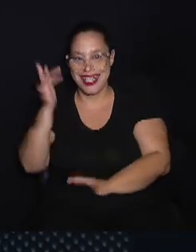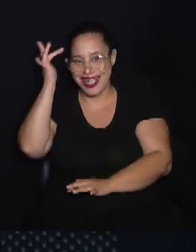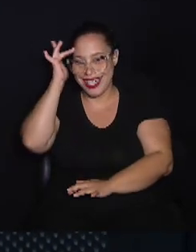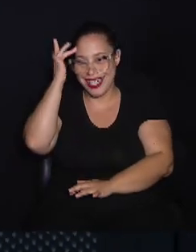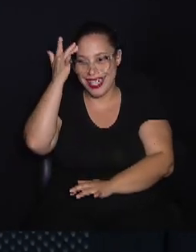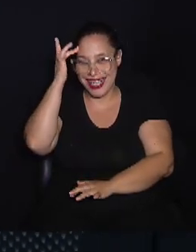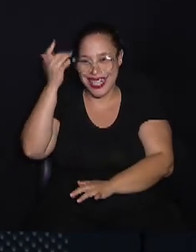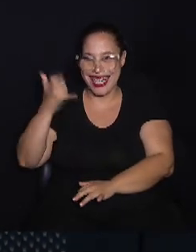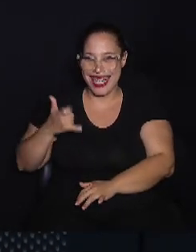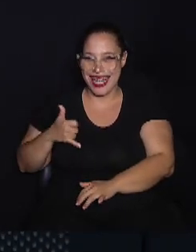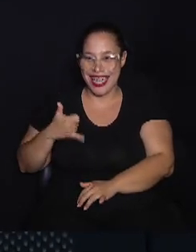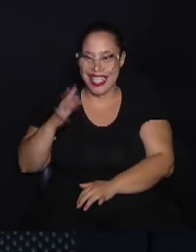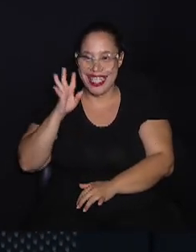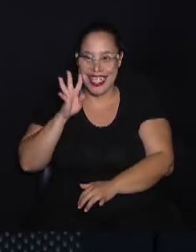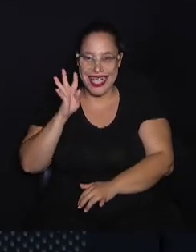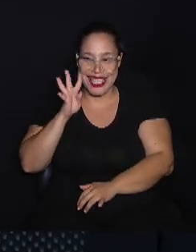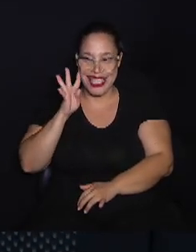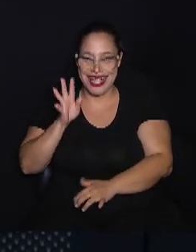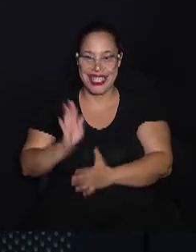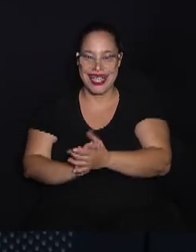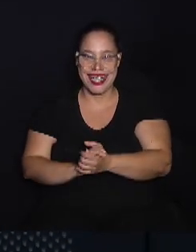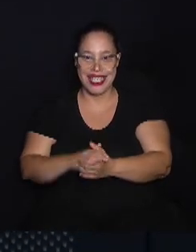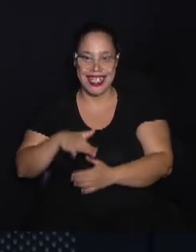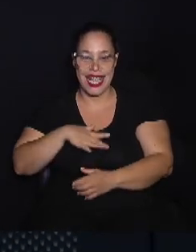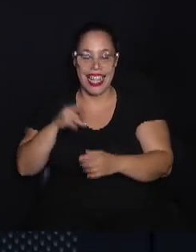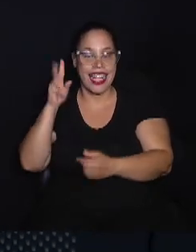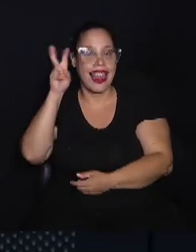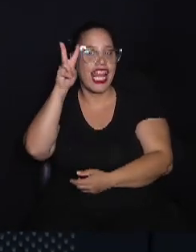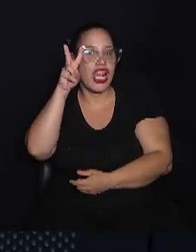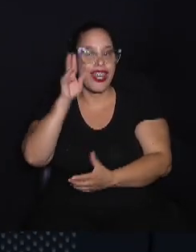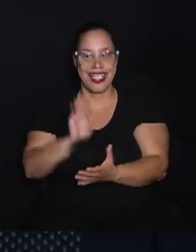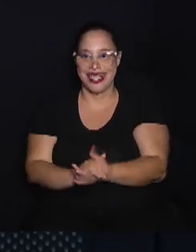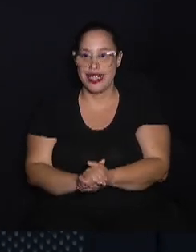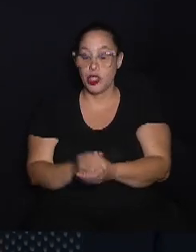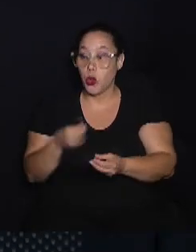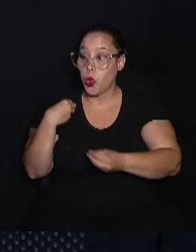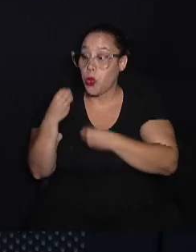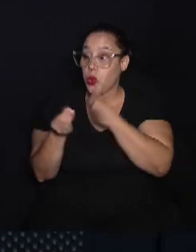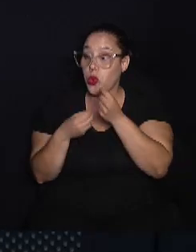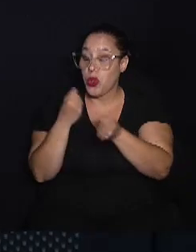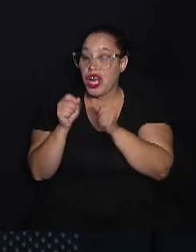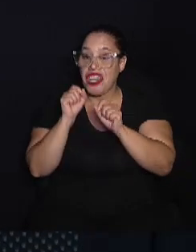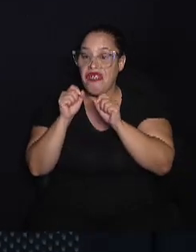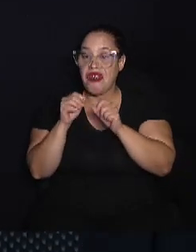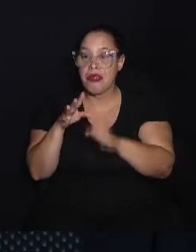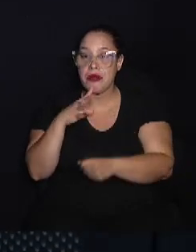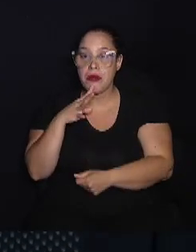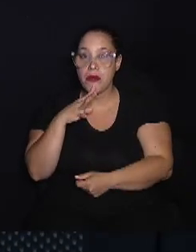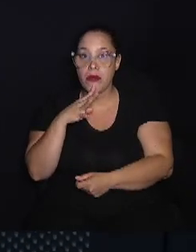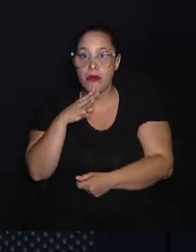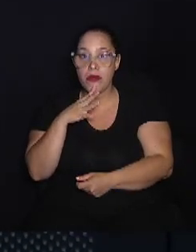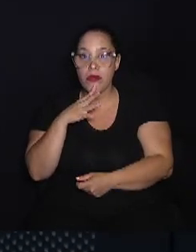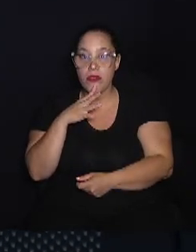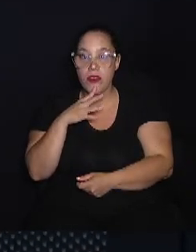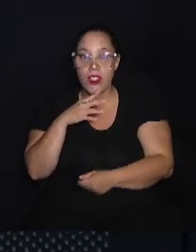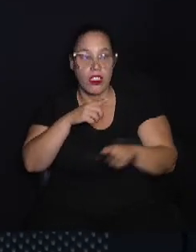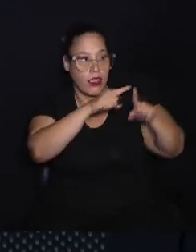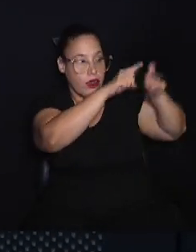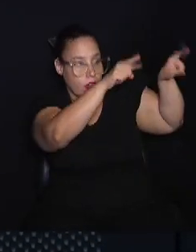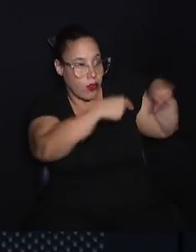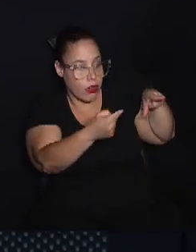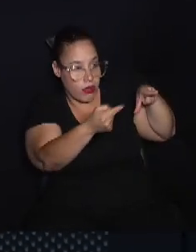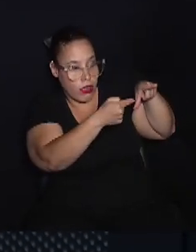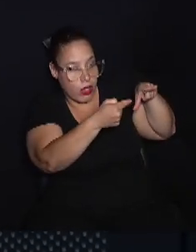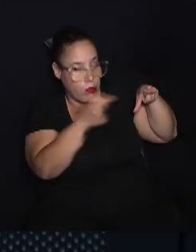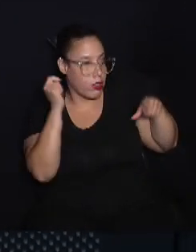legal Eu gostei muito da historinha que mais que você gostou de conhecer eu gostei de conhecer aquela parte